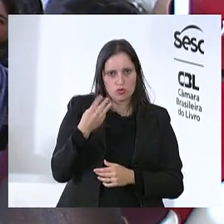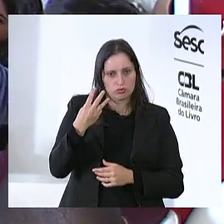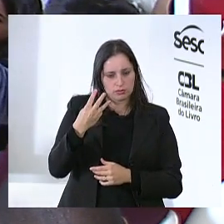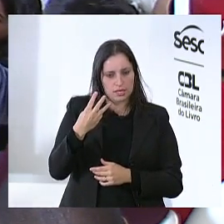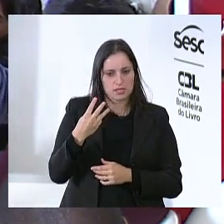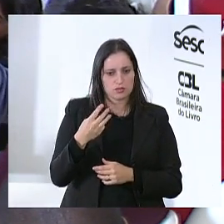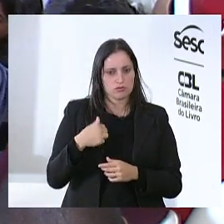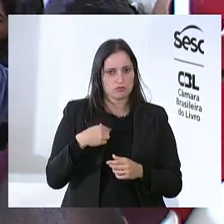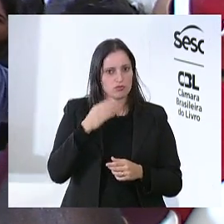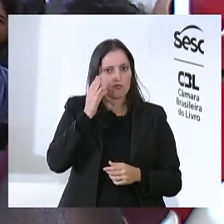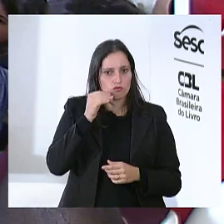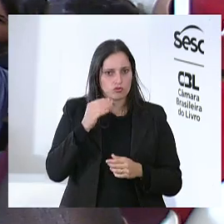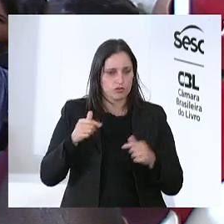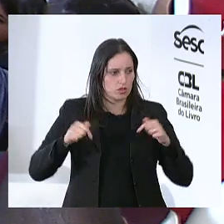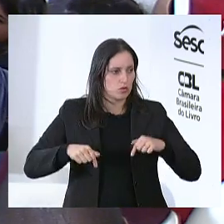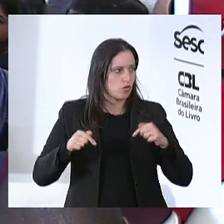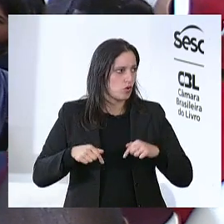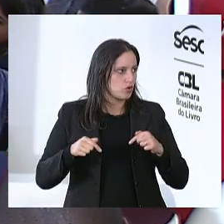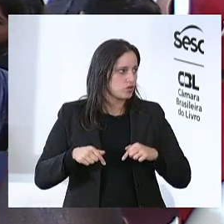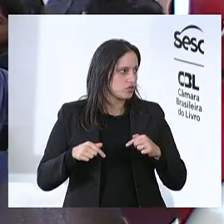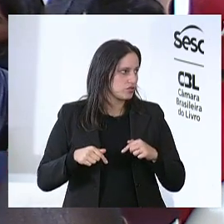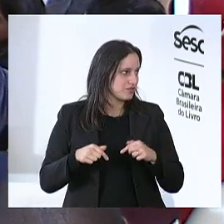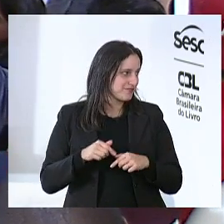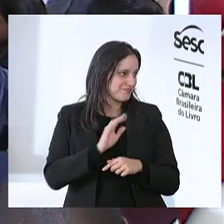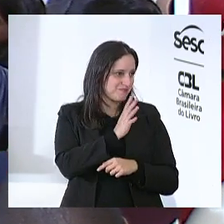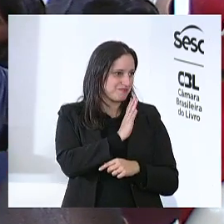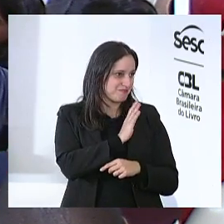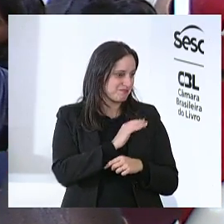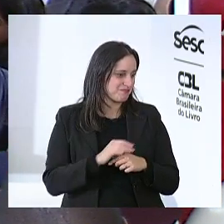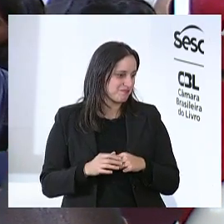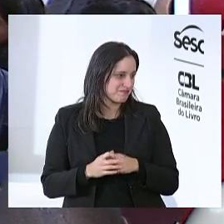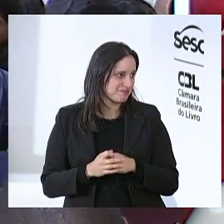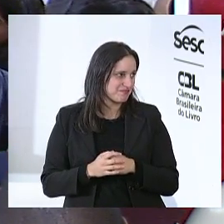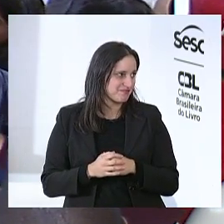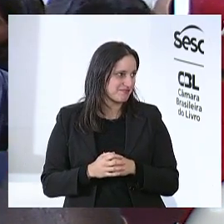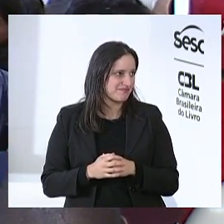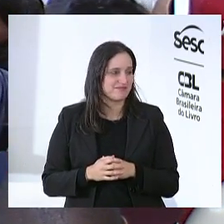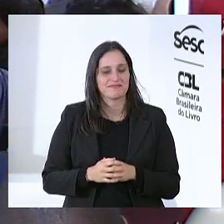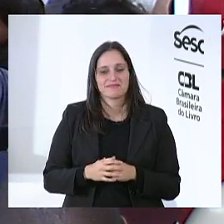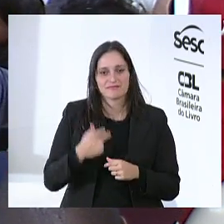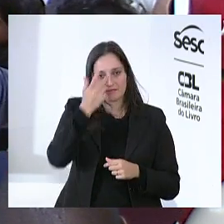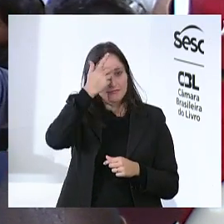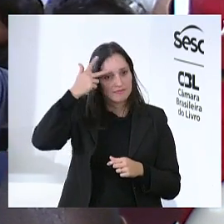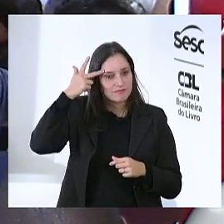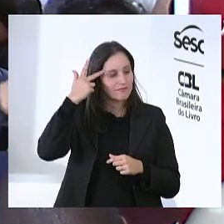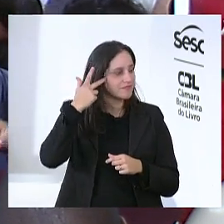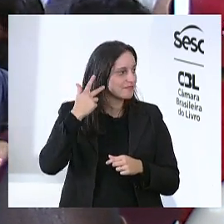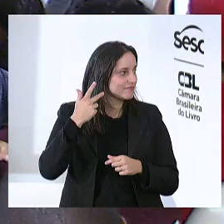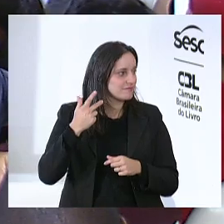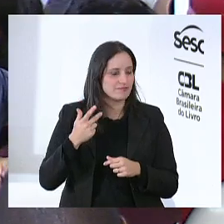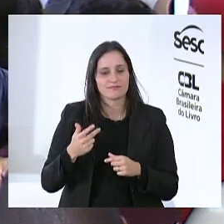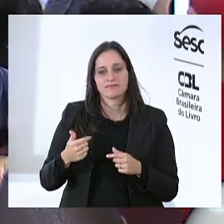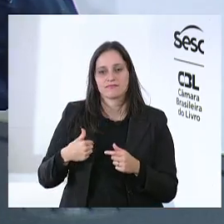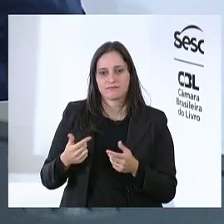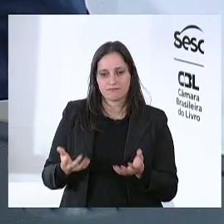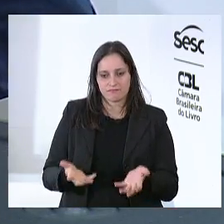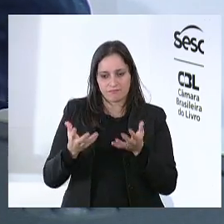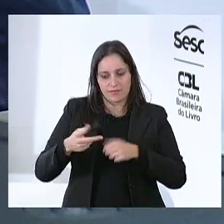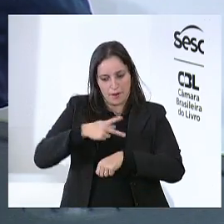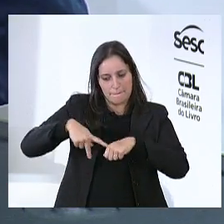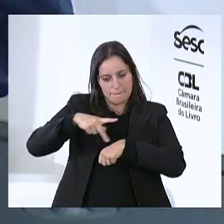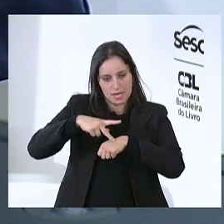hoje. Ordem de grandeza é essa. Certo? Essa gente vai passar a gerar um país mais